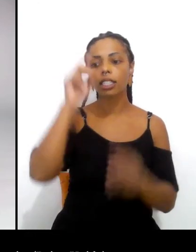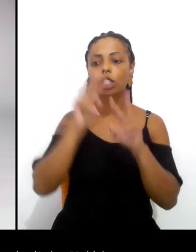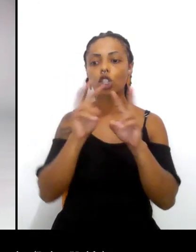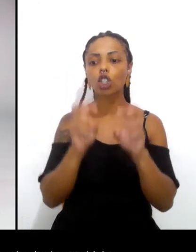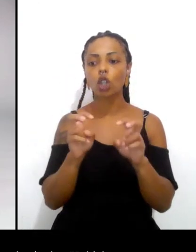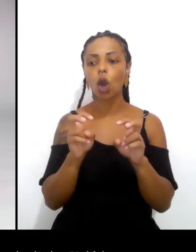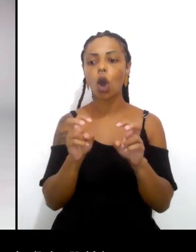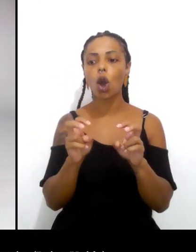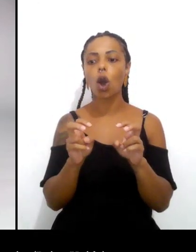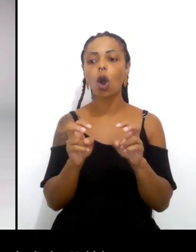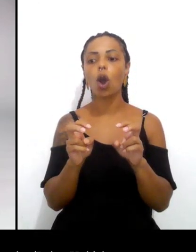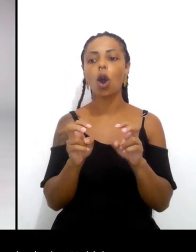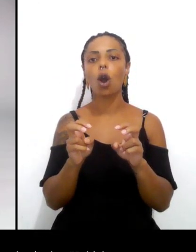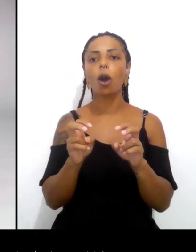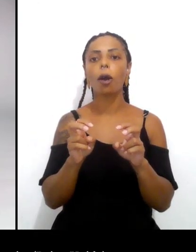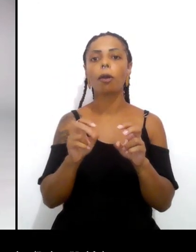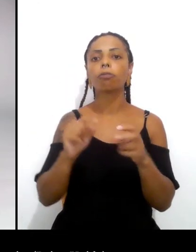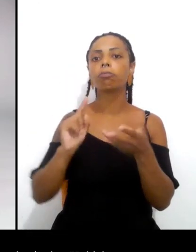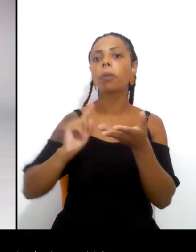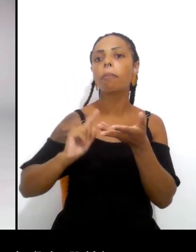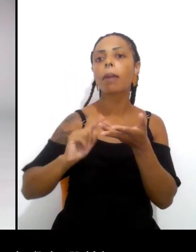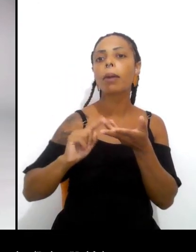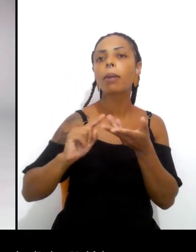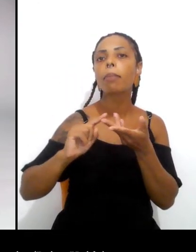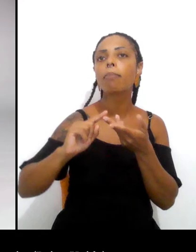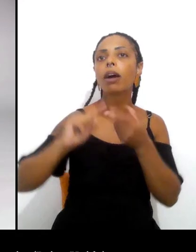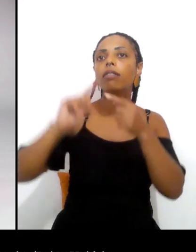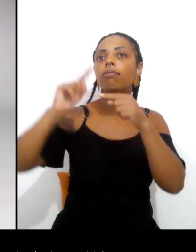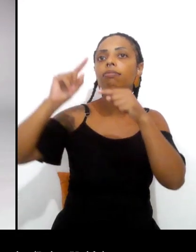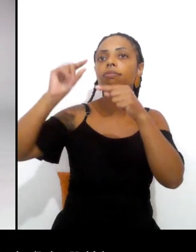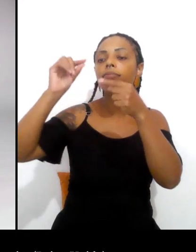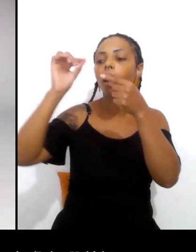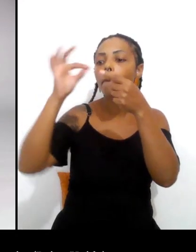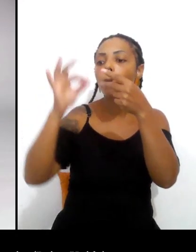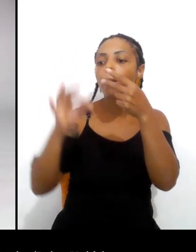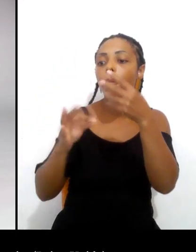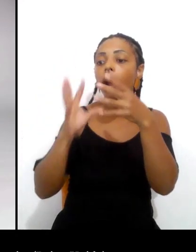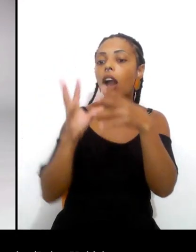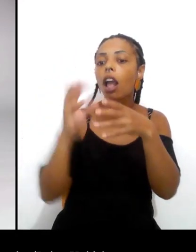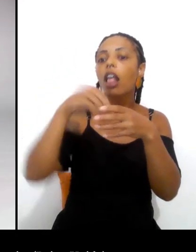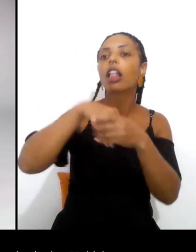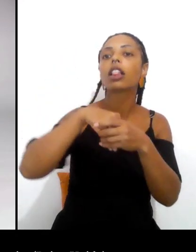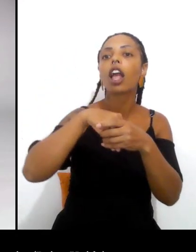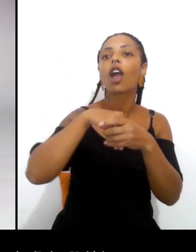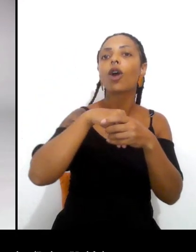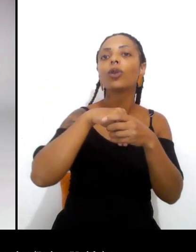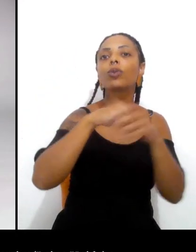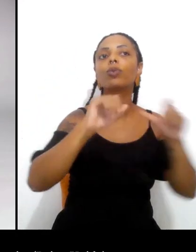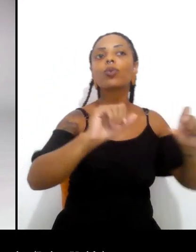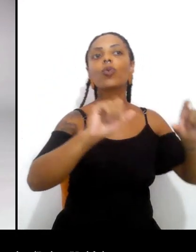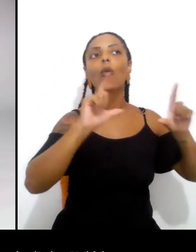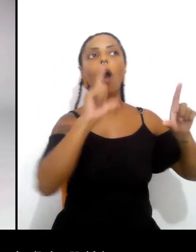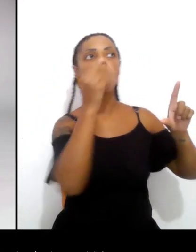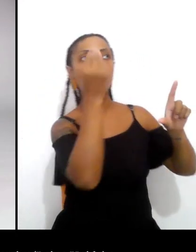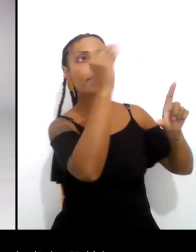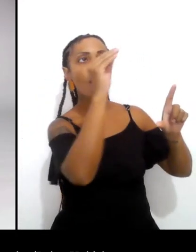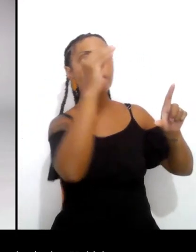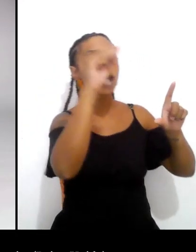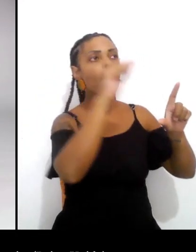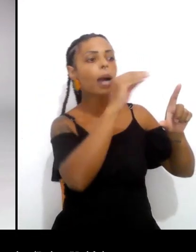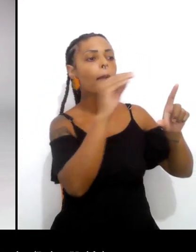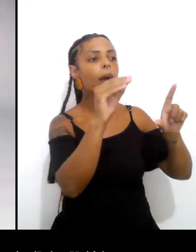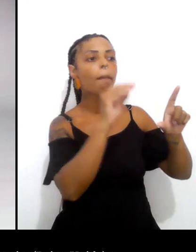os itens os elementos que ele incluía nos seus quadros nas suas pinturas